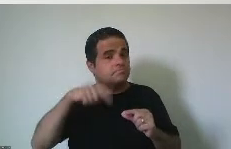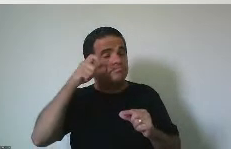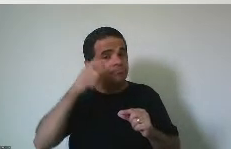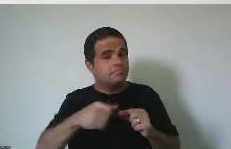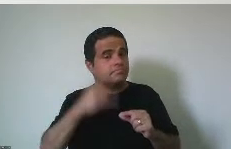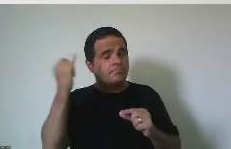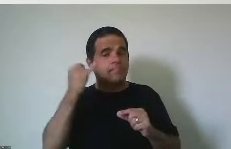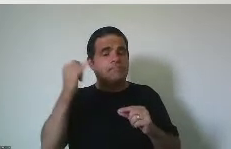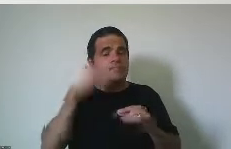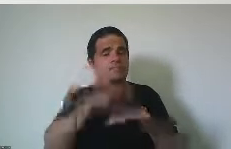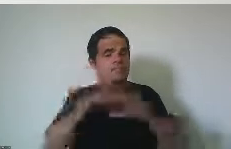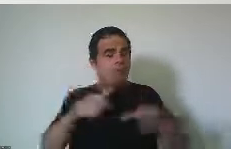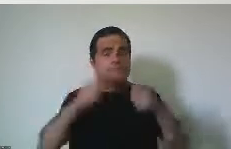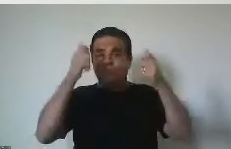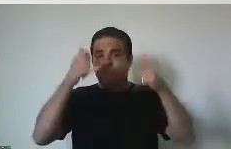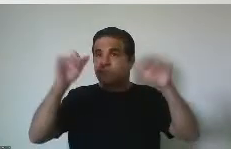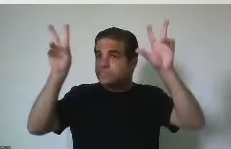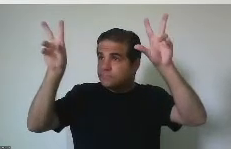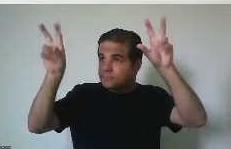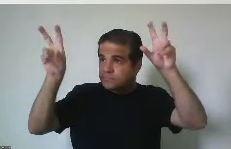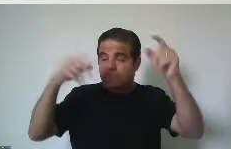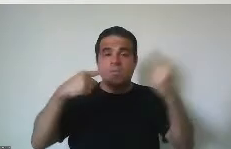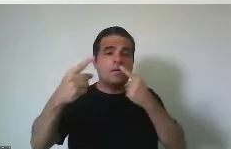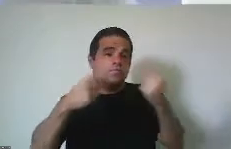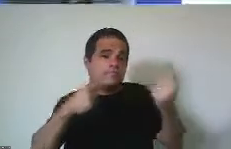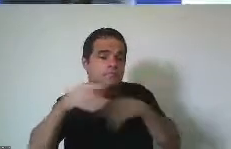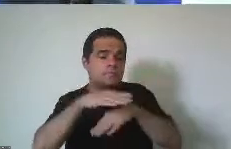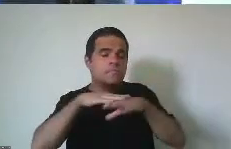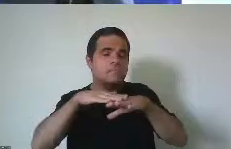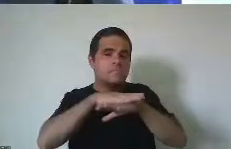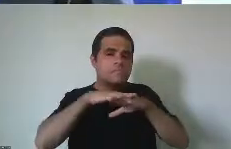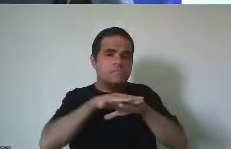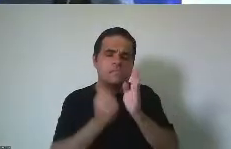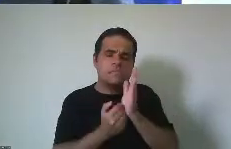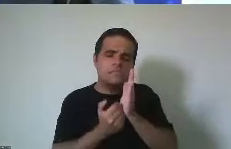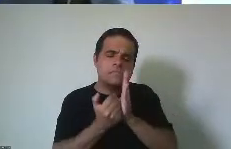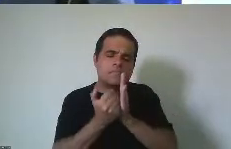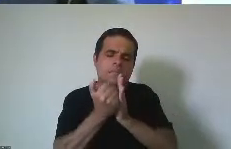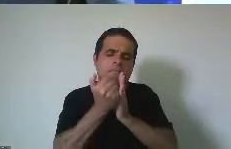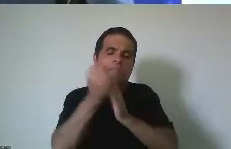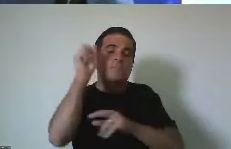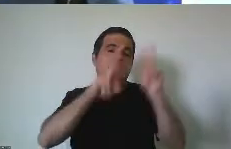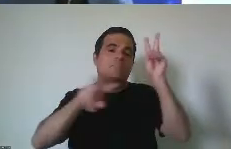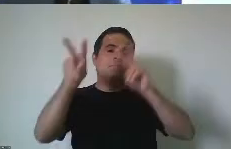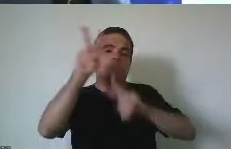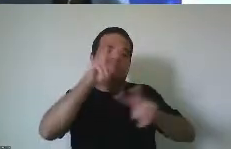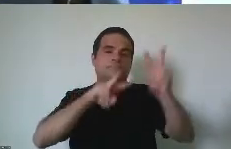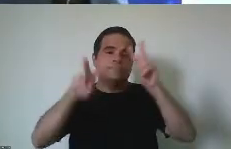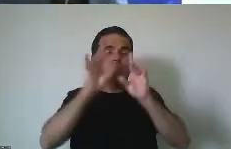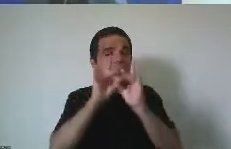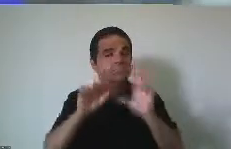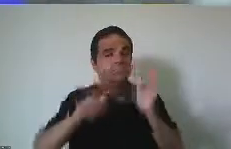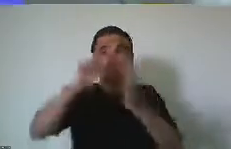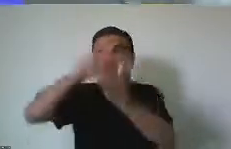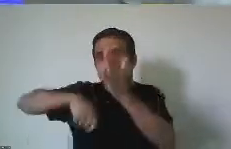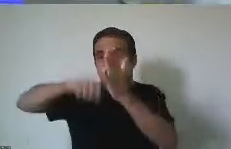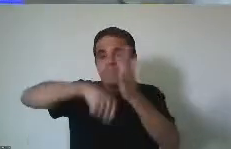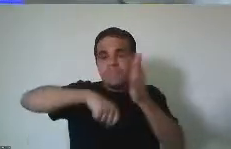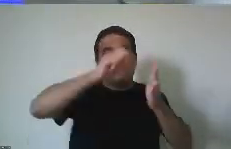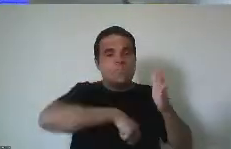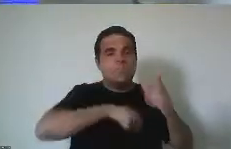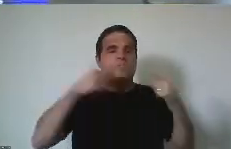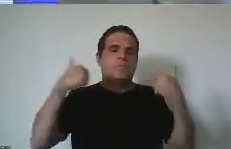fato de falar do tema conversar sobre isso aumenta a nossa visibilidade e nos permite contratar mais talento mais